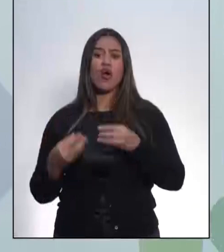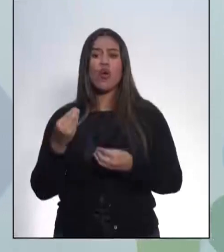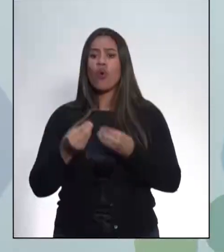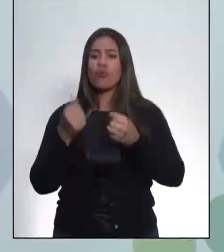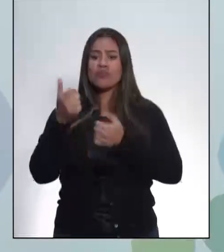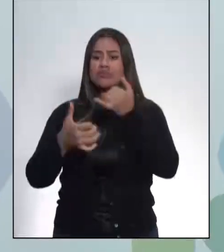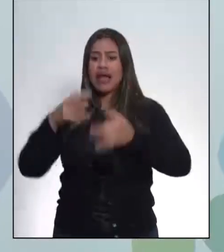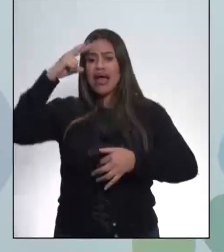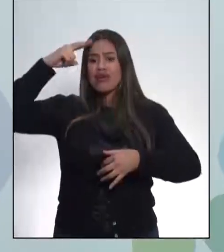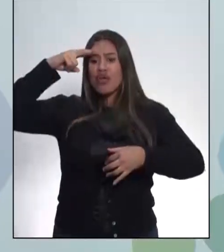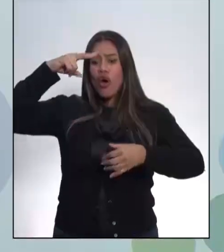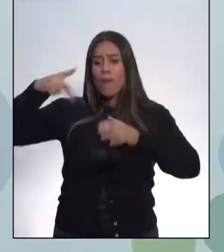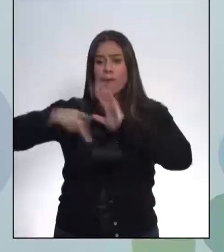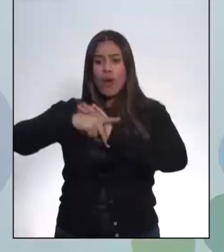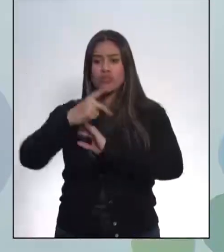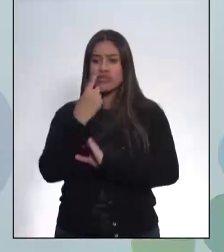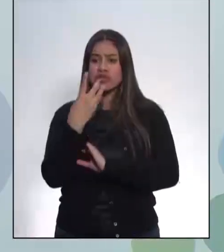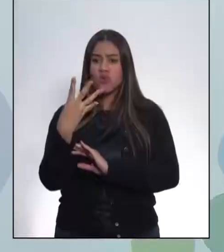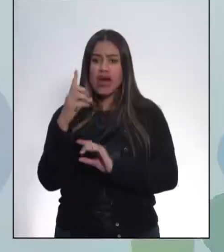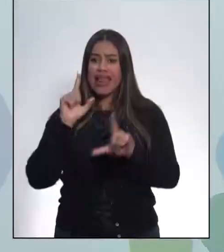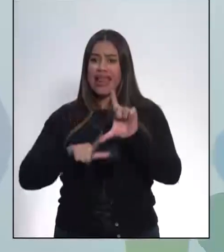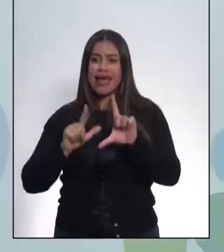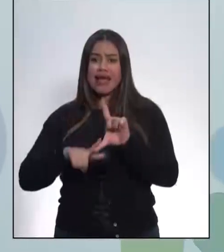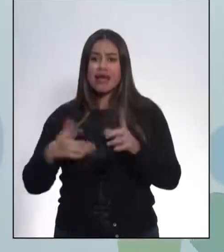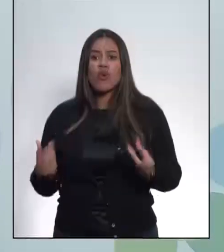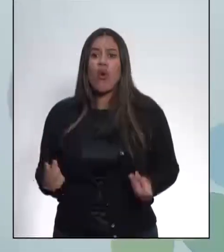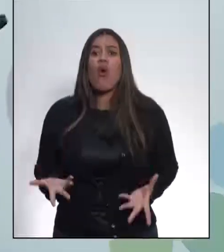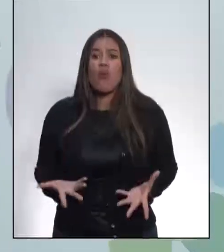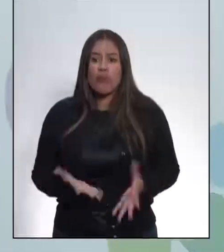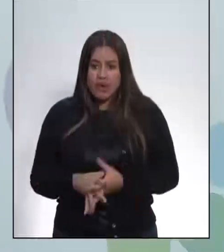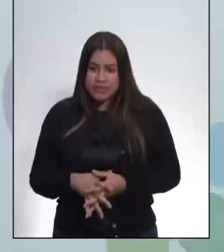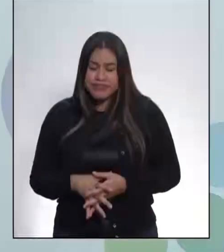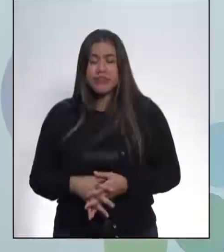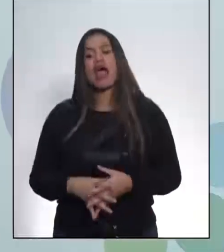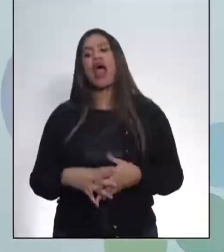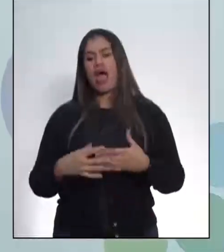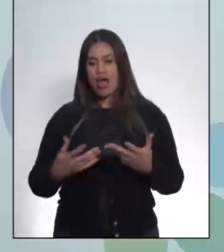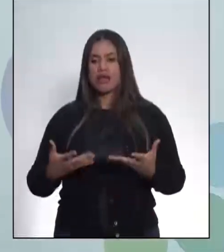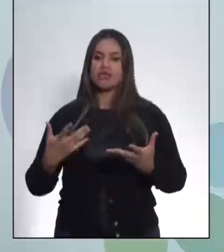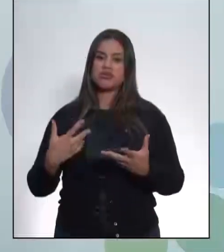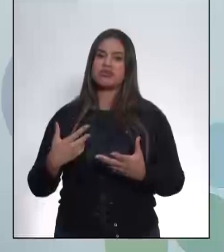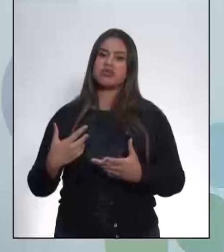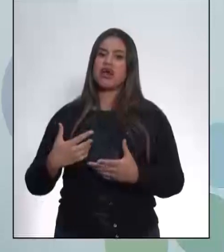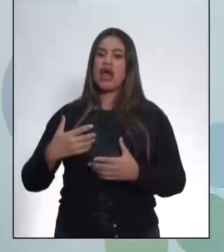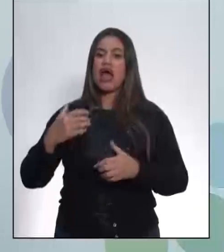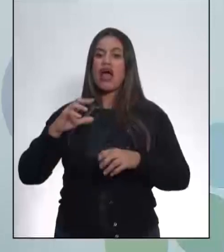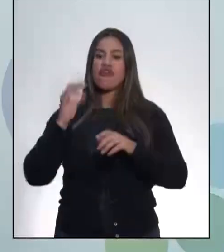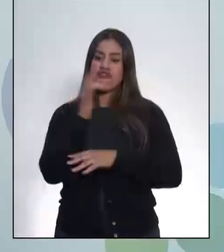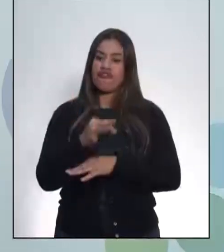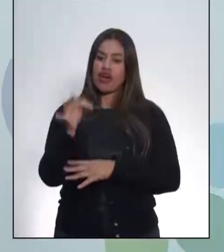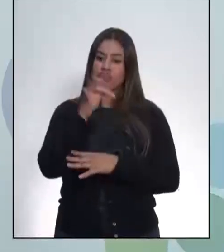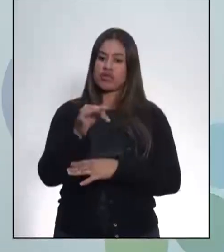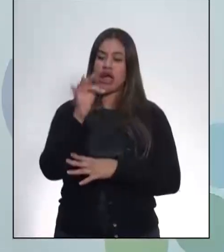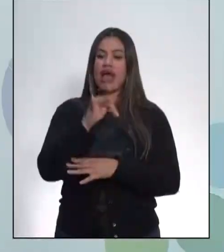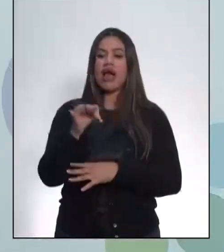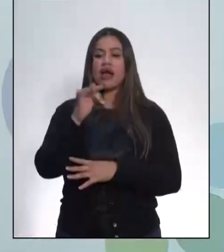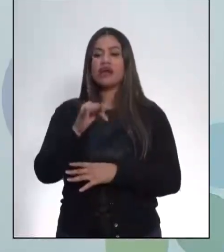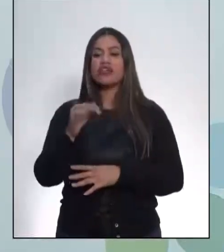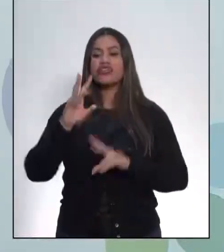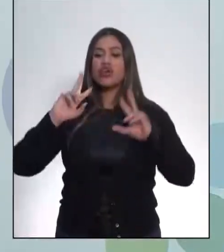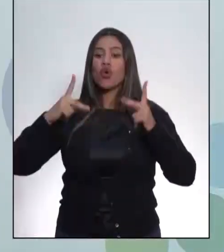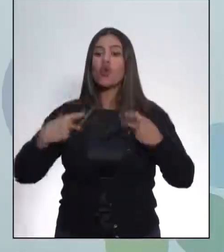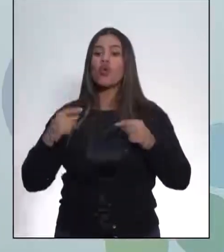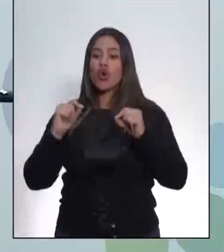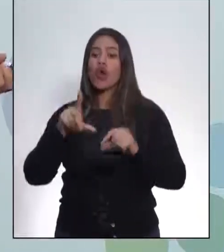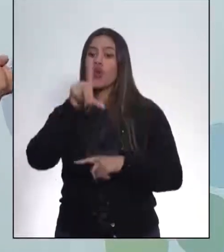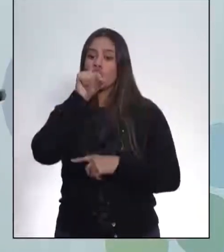uma história em 140 caracteres? Foi um concurso da Academia Brasileira de Letras, então veja, é a academia reconhecendo, tá certo? Que o Twitter